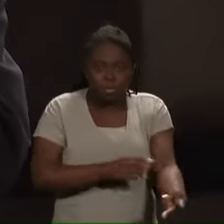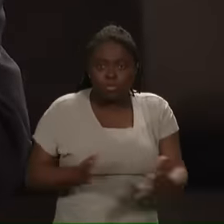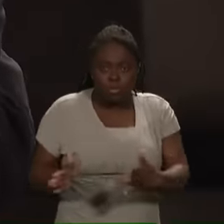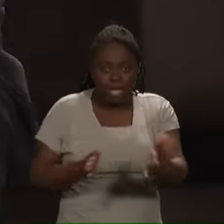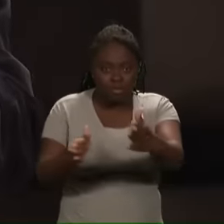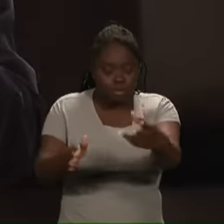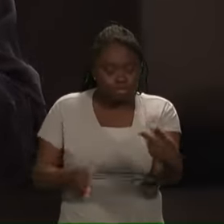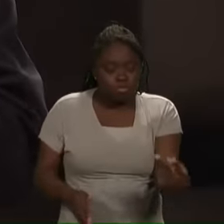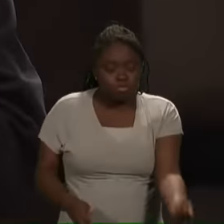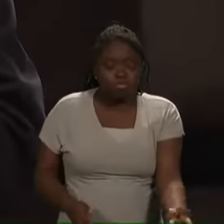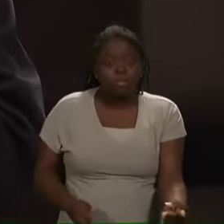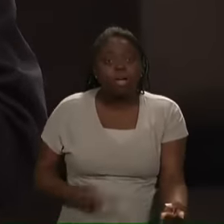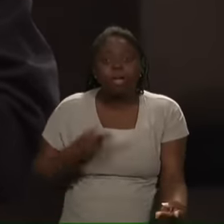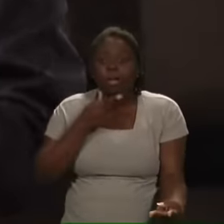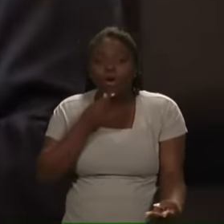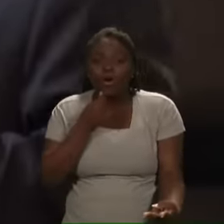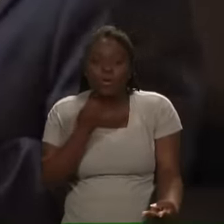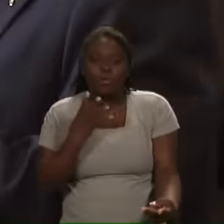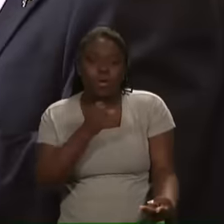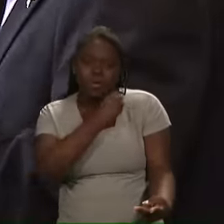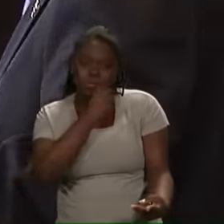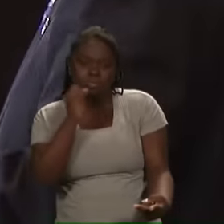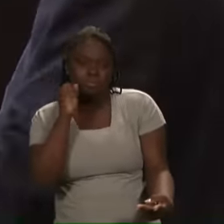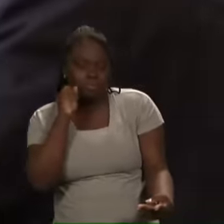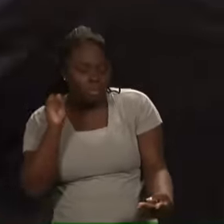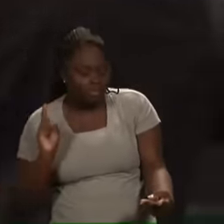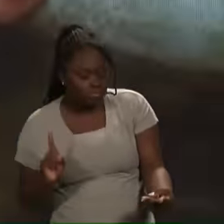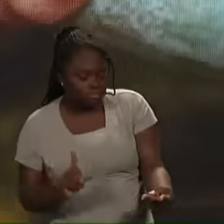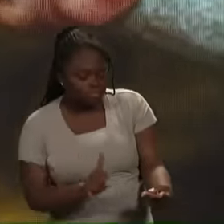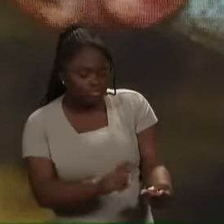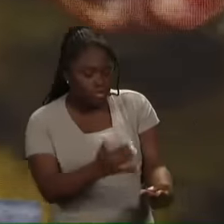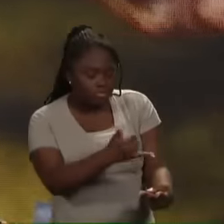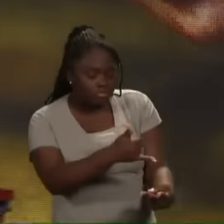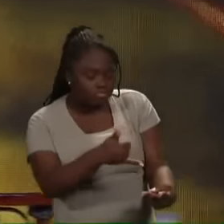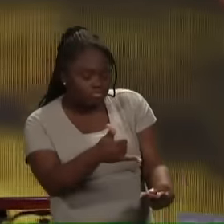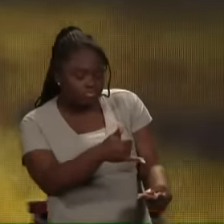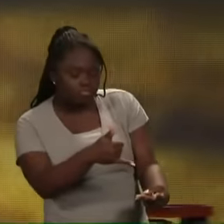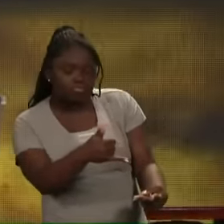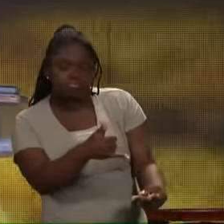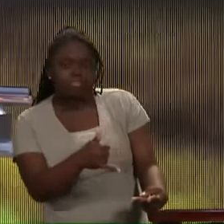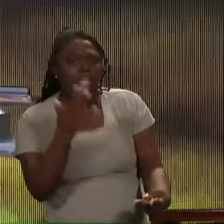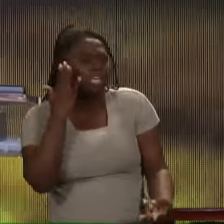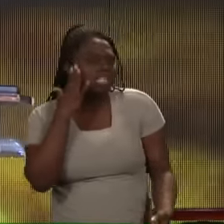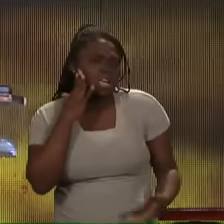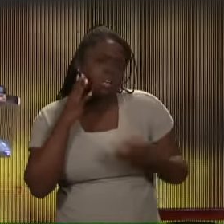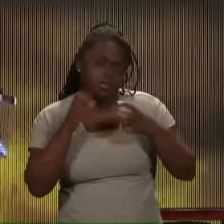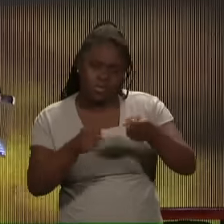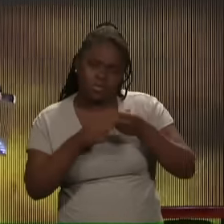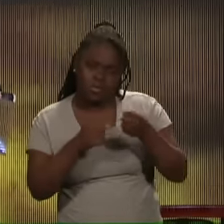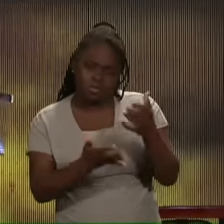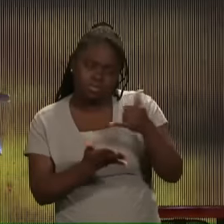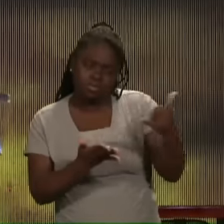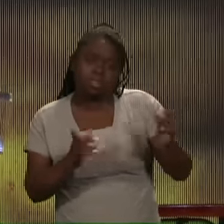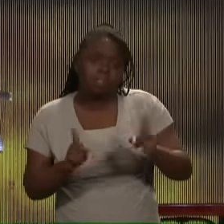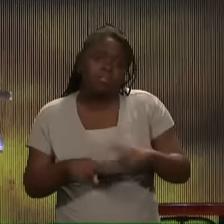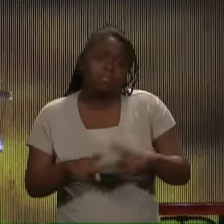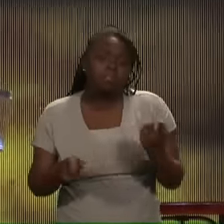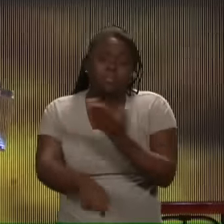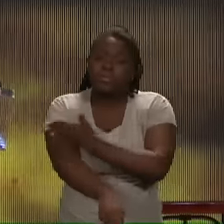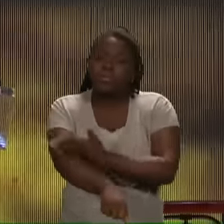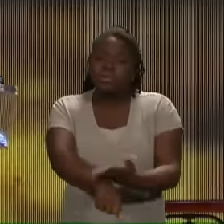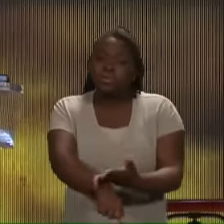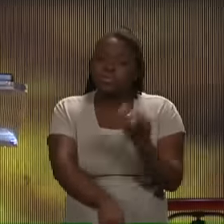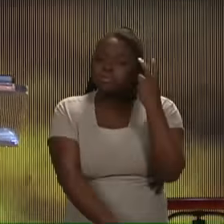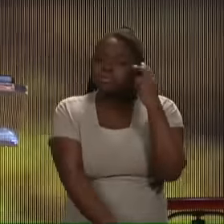quê? Colocou óleo. Ele não sabia o poder do óleo, se ia curar, como é que era, mas era o costume.